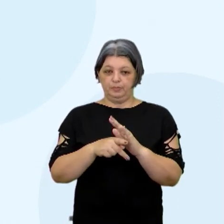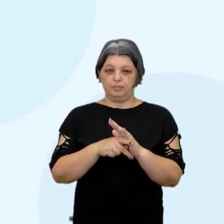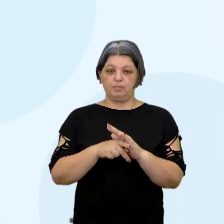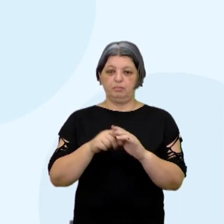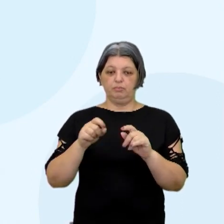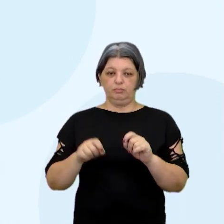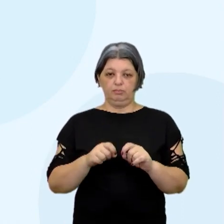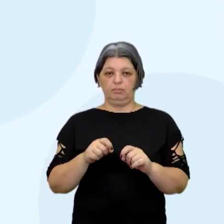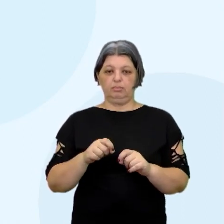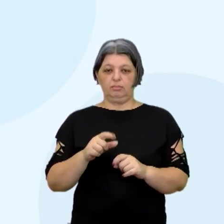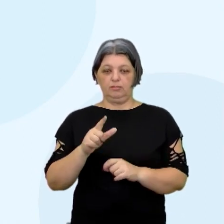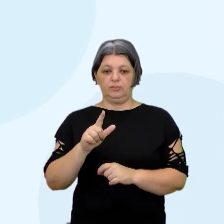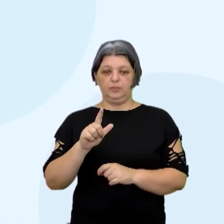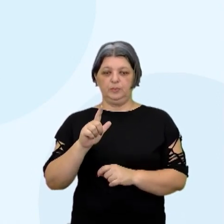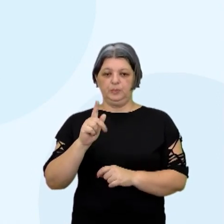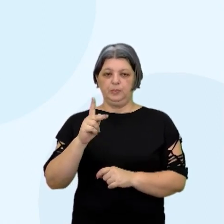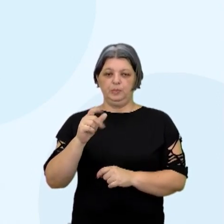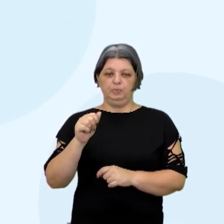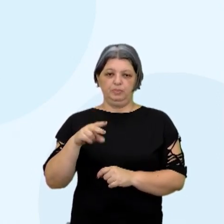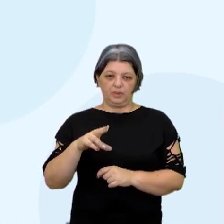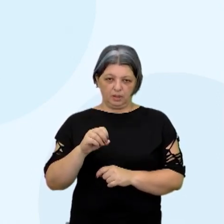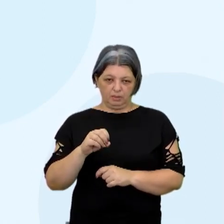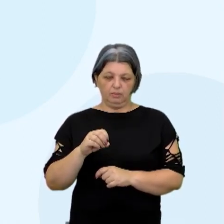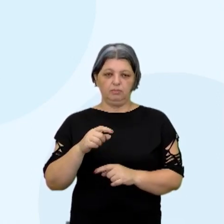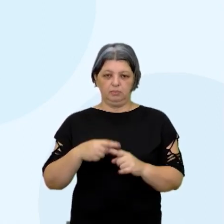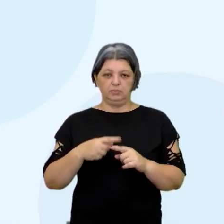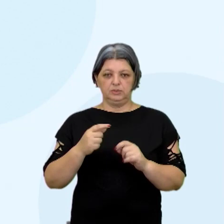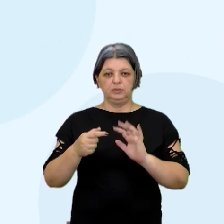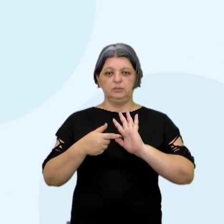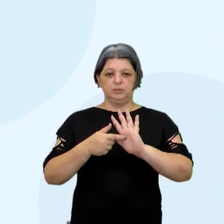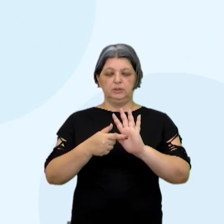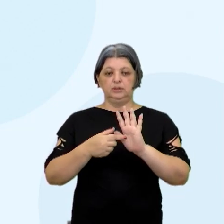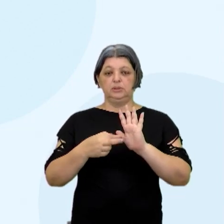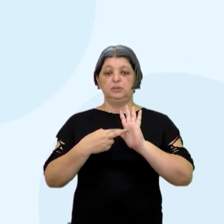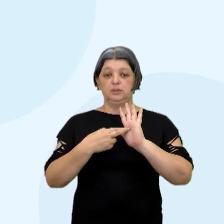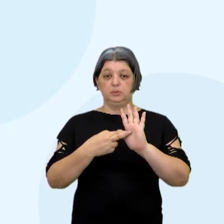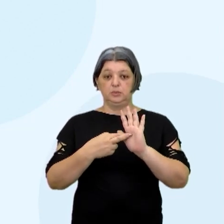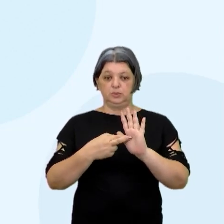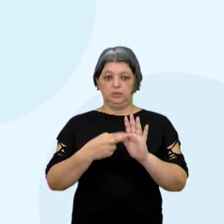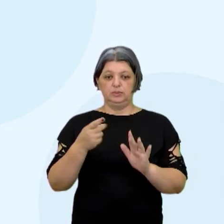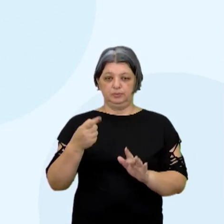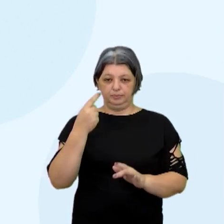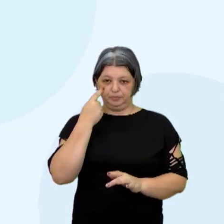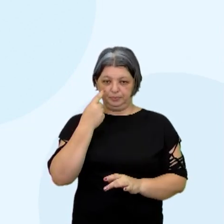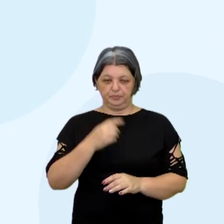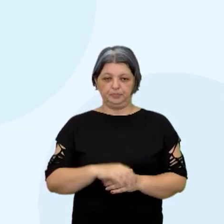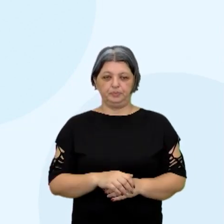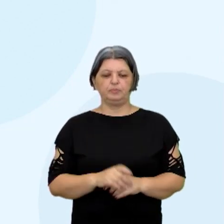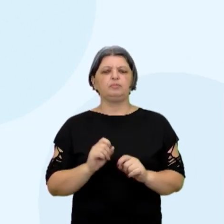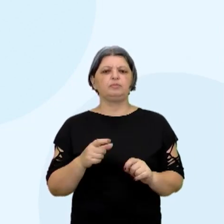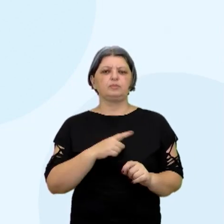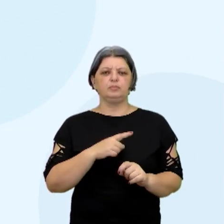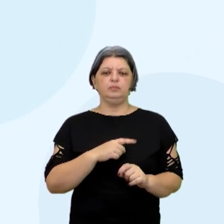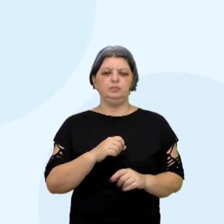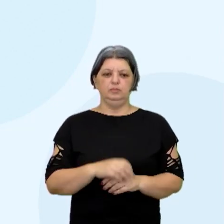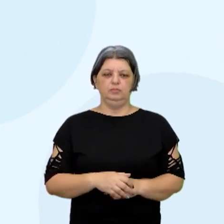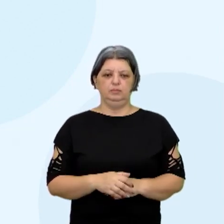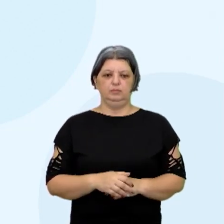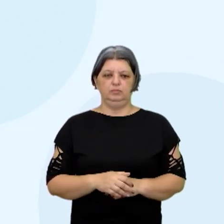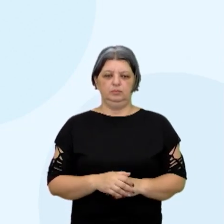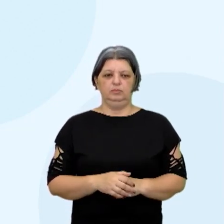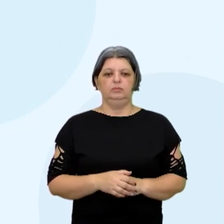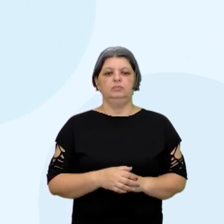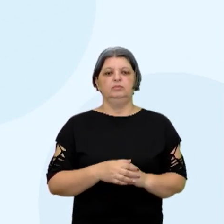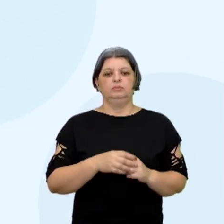plano cartesiano lá deixa eu apagar aqui subir a resposta oficial aqui para vocês ó então o que que a gente tem ó um